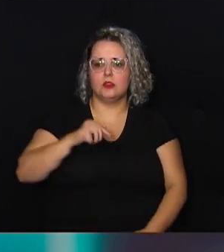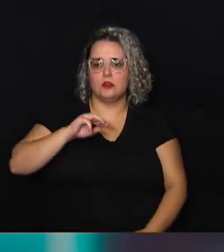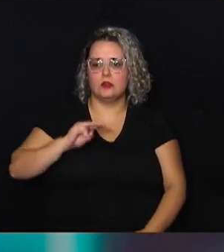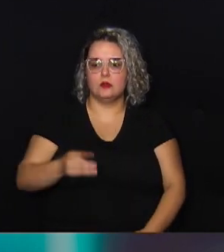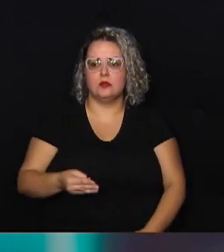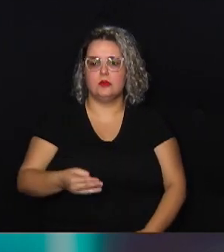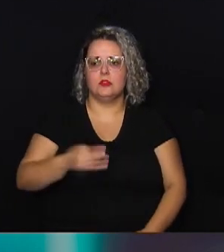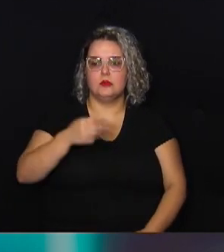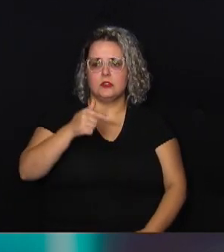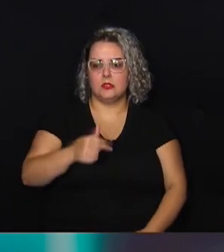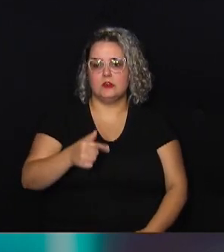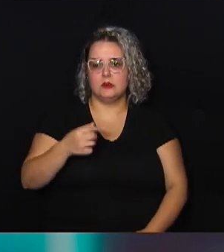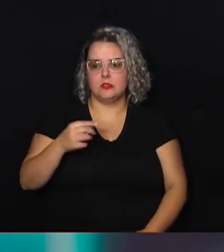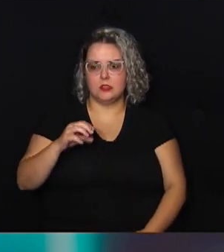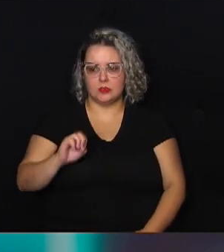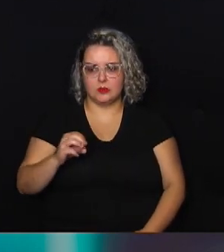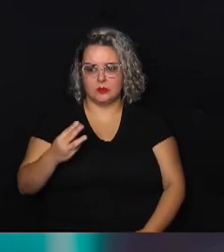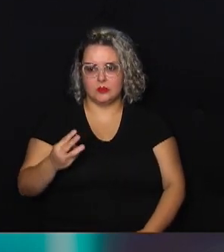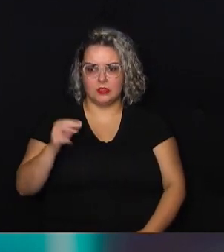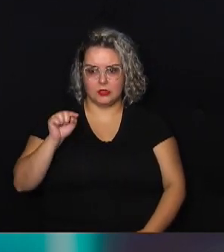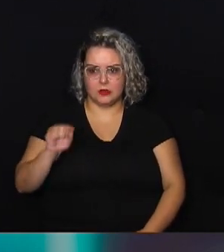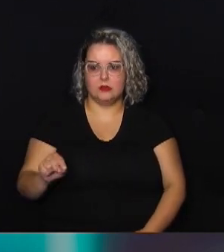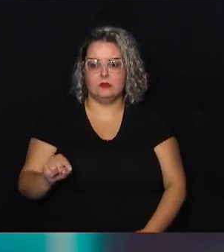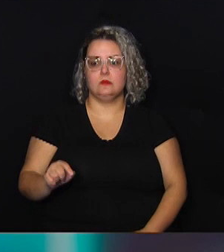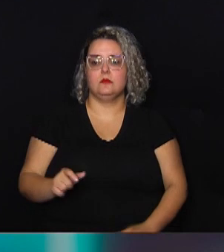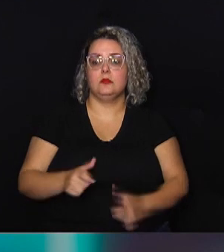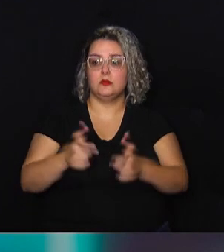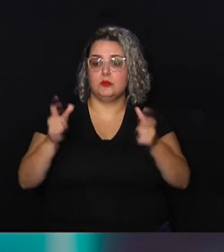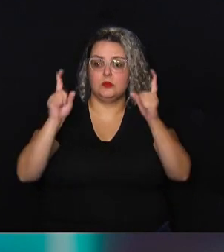82.703.000, a média e alta complexidade,